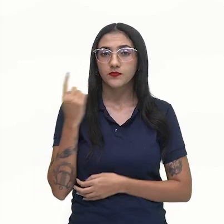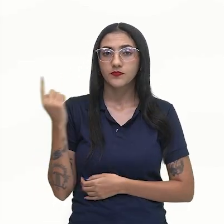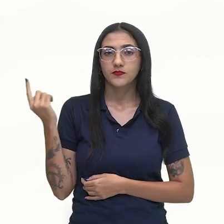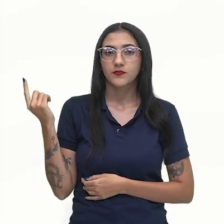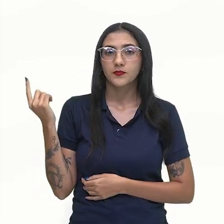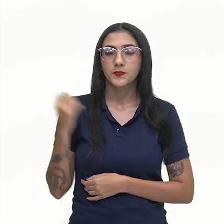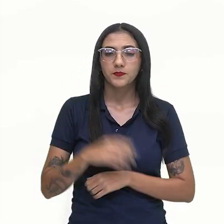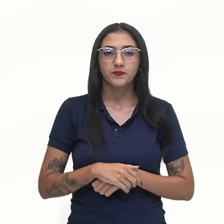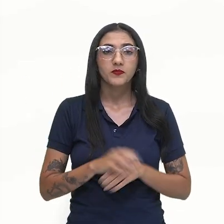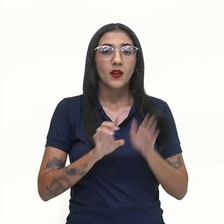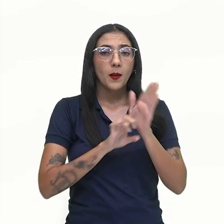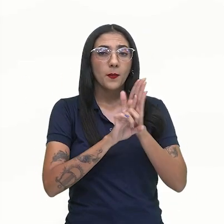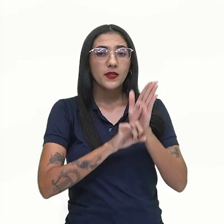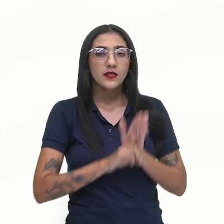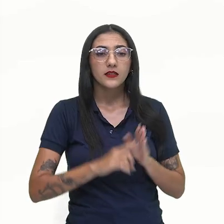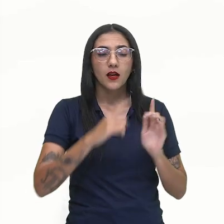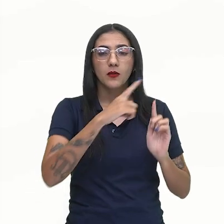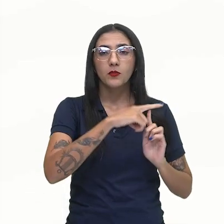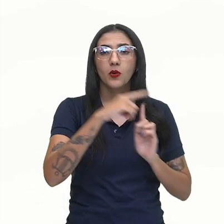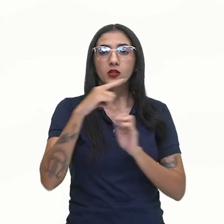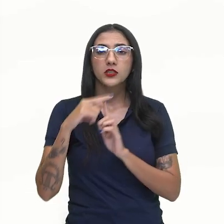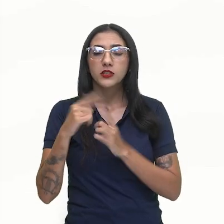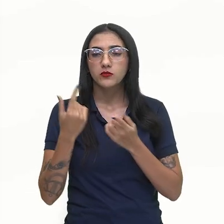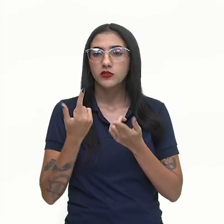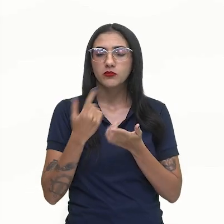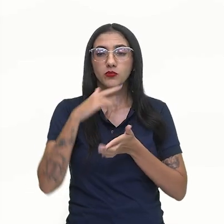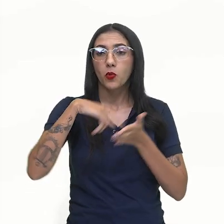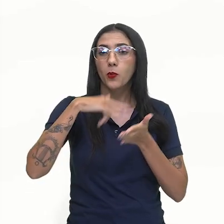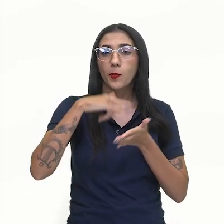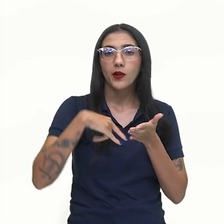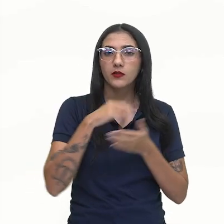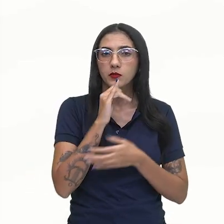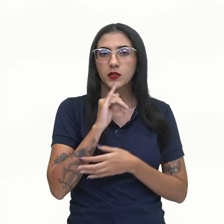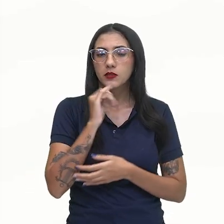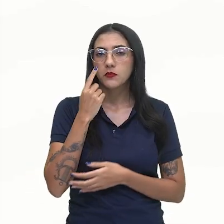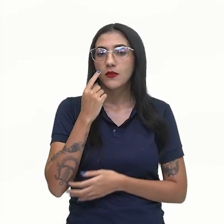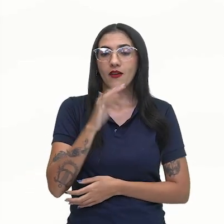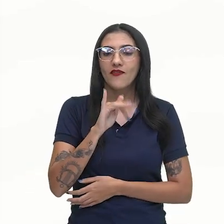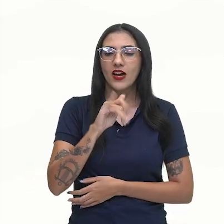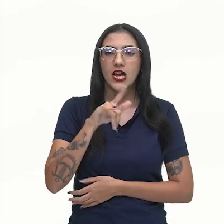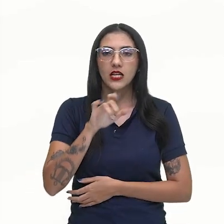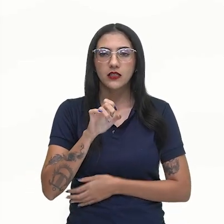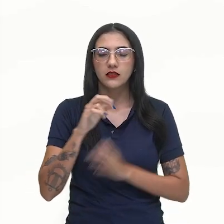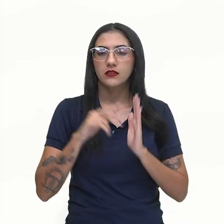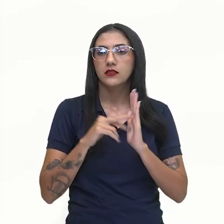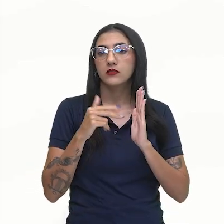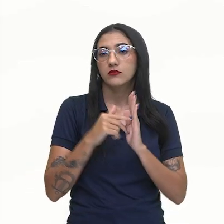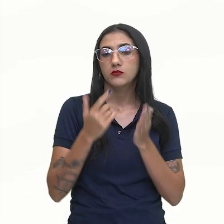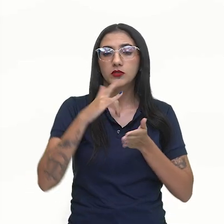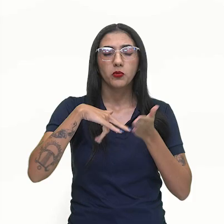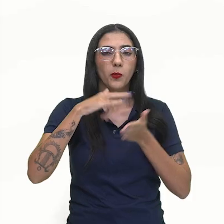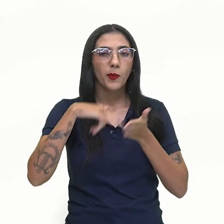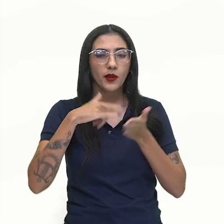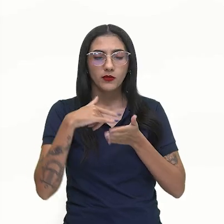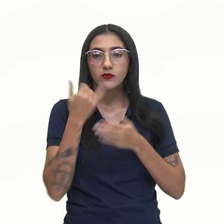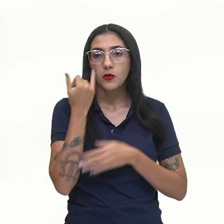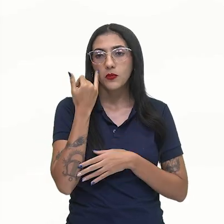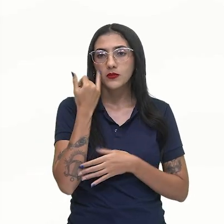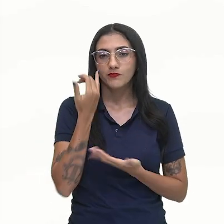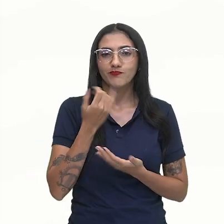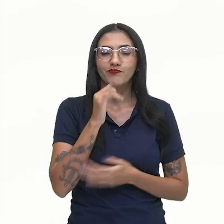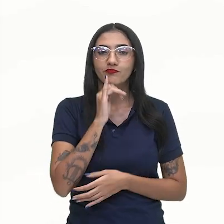type. Pesquisar por tipo de arquivo. A palavrinha file quer dizer arquivo. Então, pesquisar por tipo de arquivo.